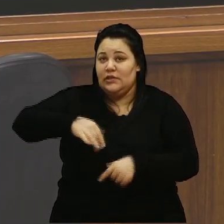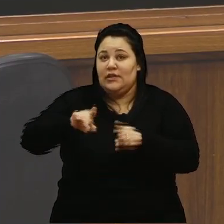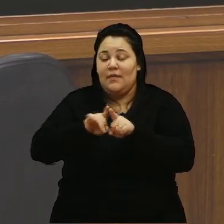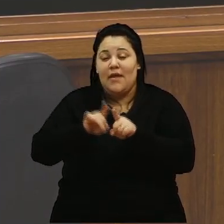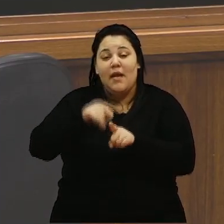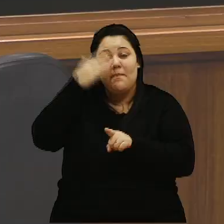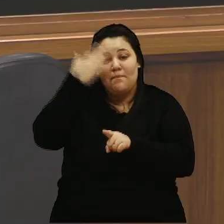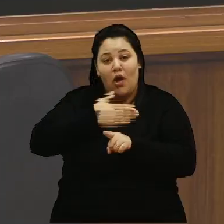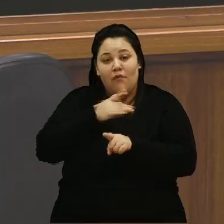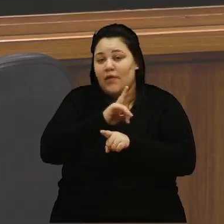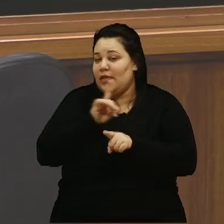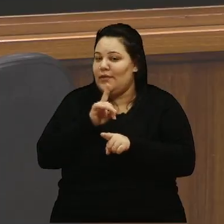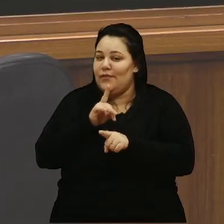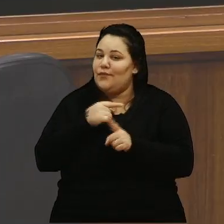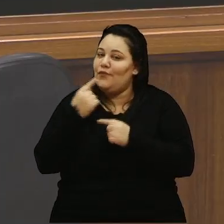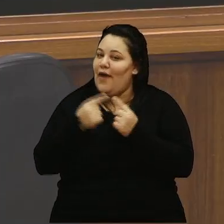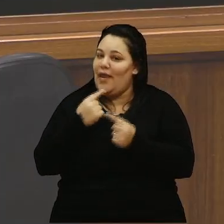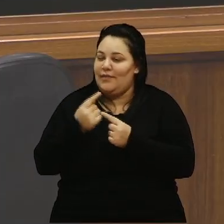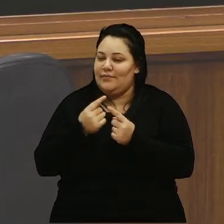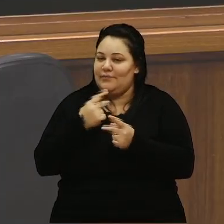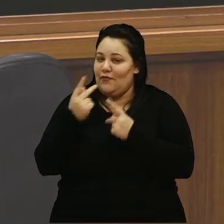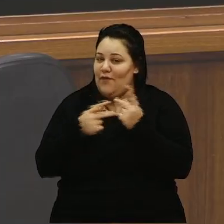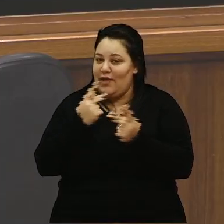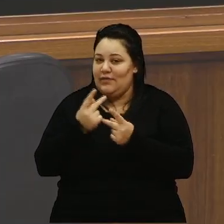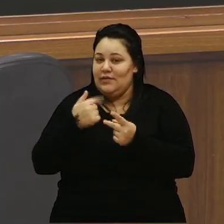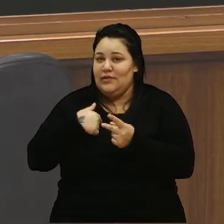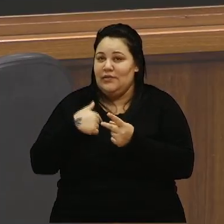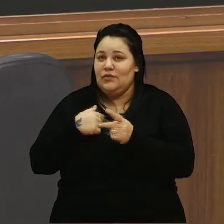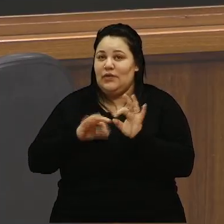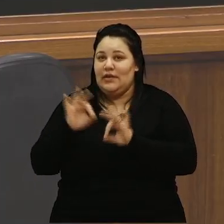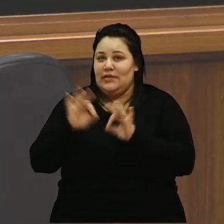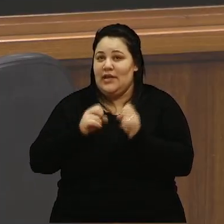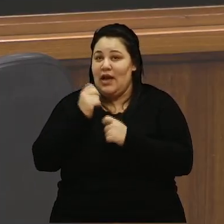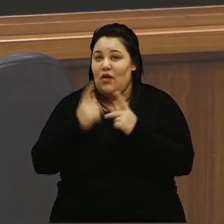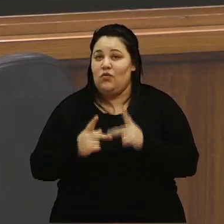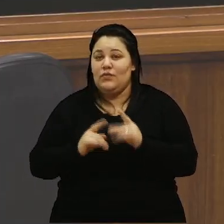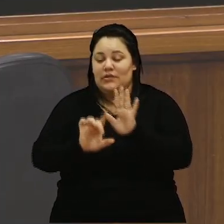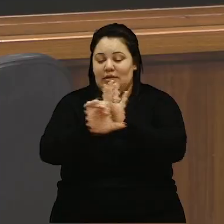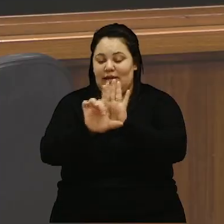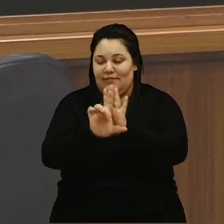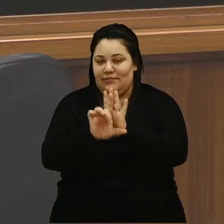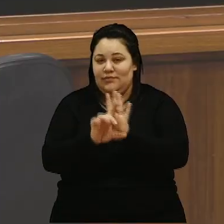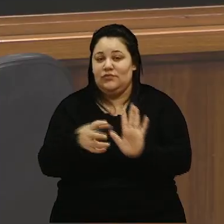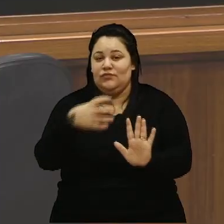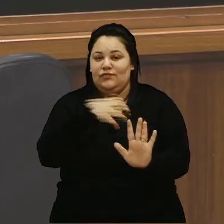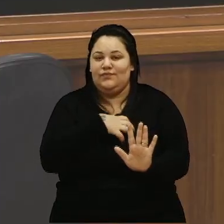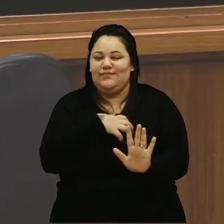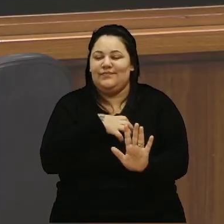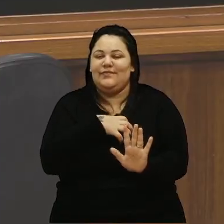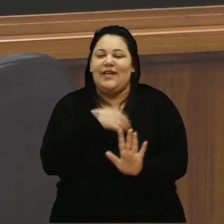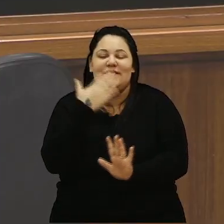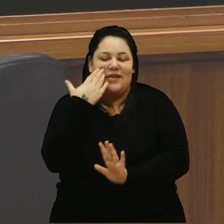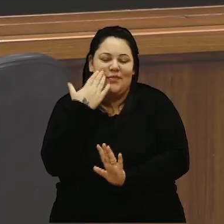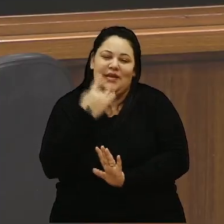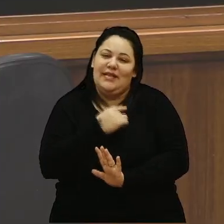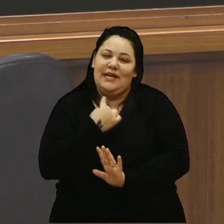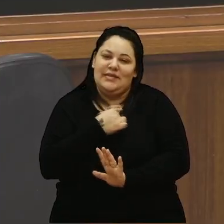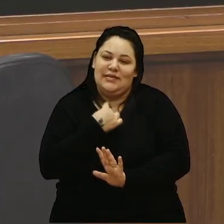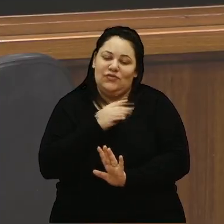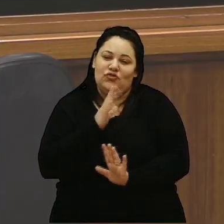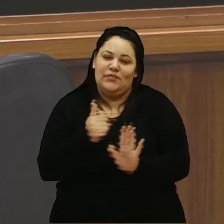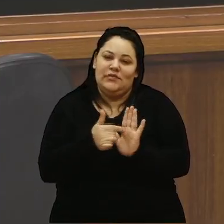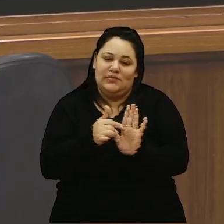pode argumentar. Eu separei aqui algumas leis que de forma tardia foram apresentadas em nosso